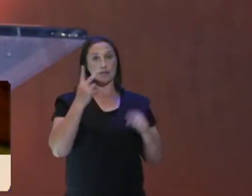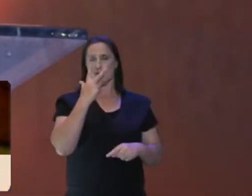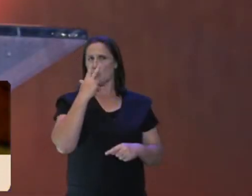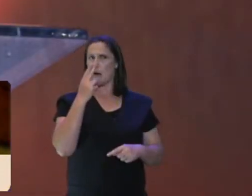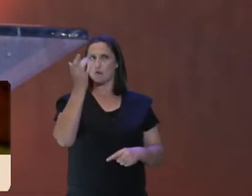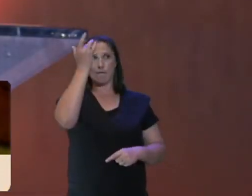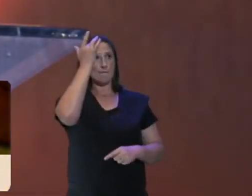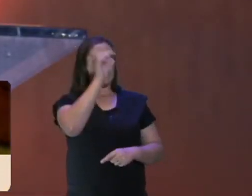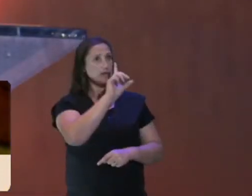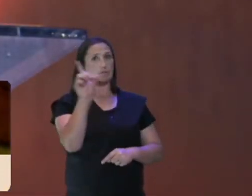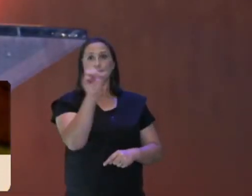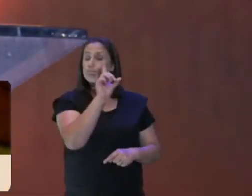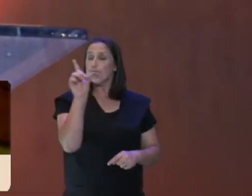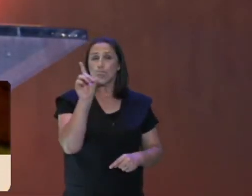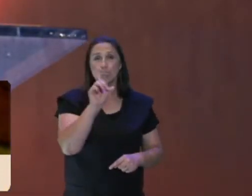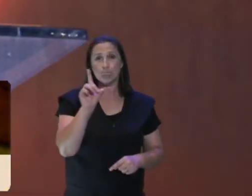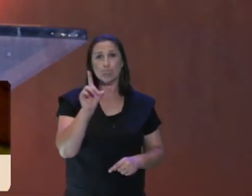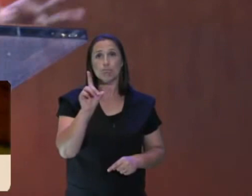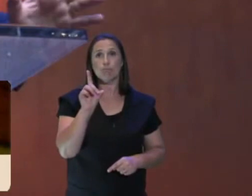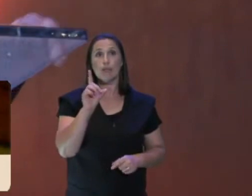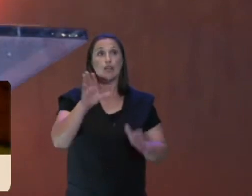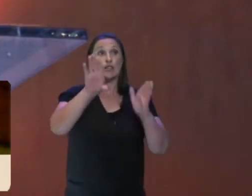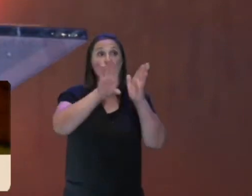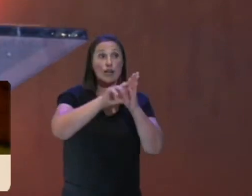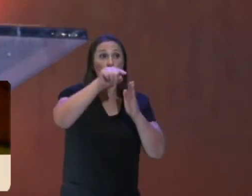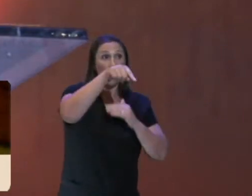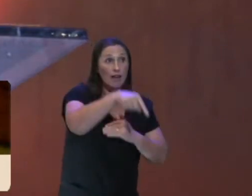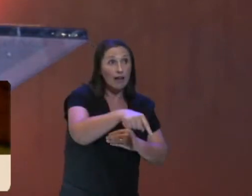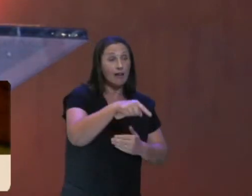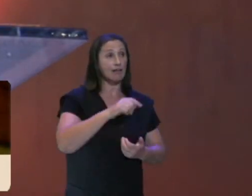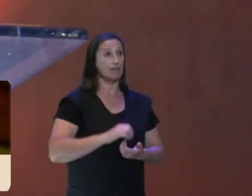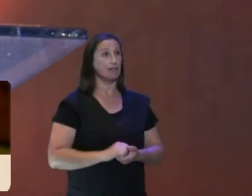tão fácil assim, chegar lá.